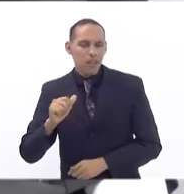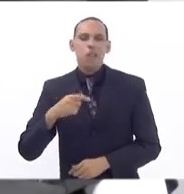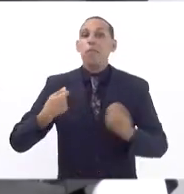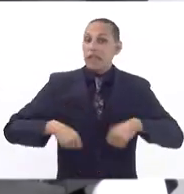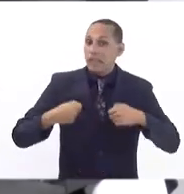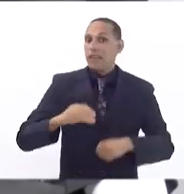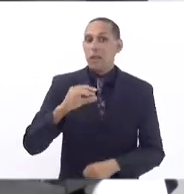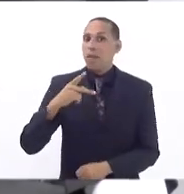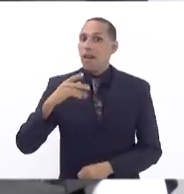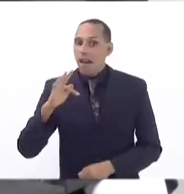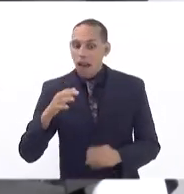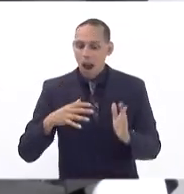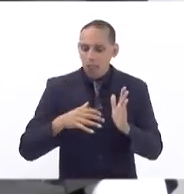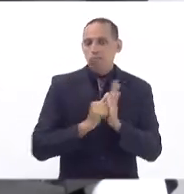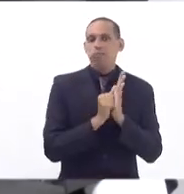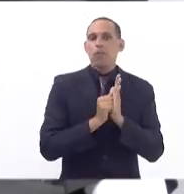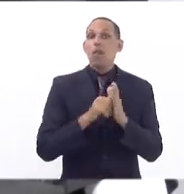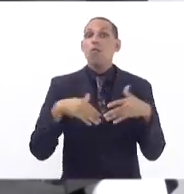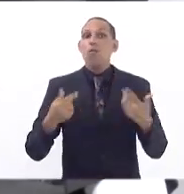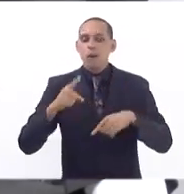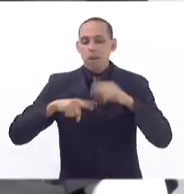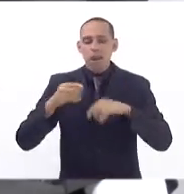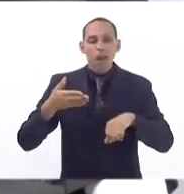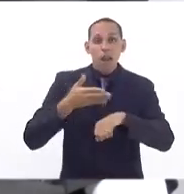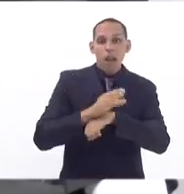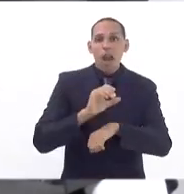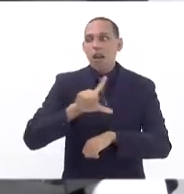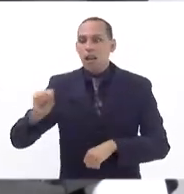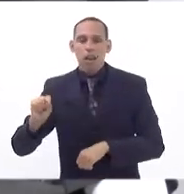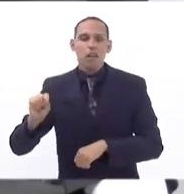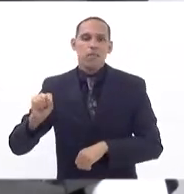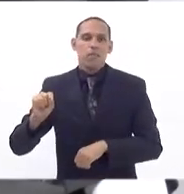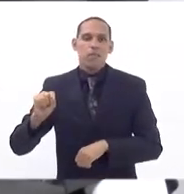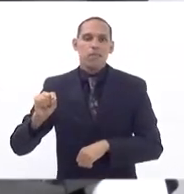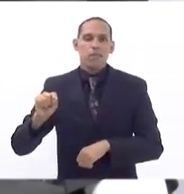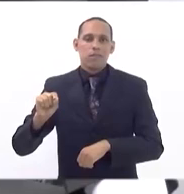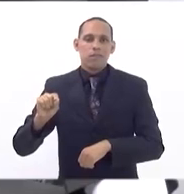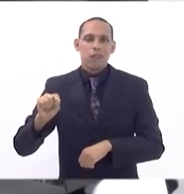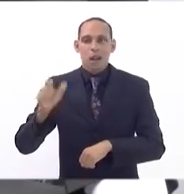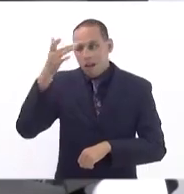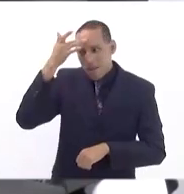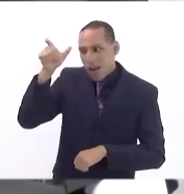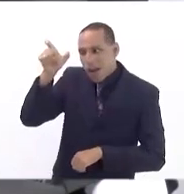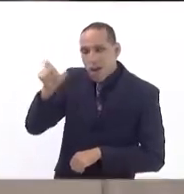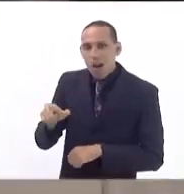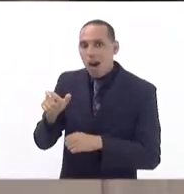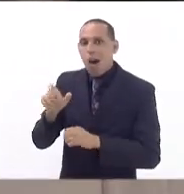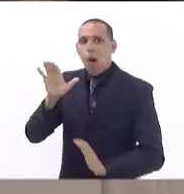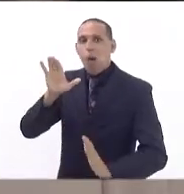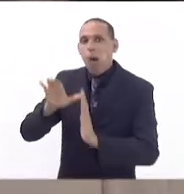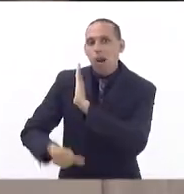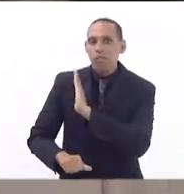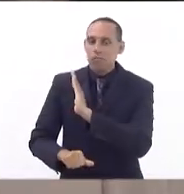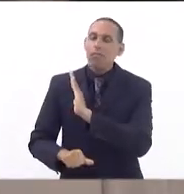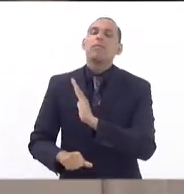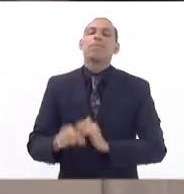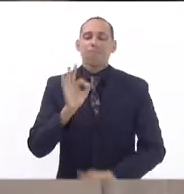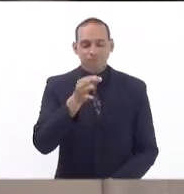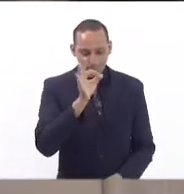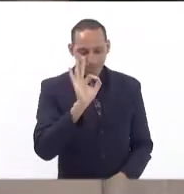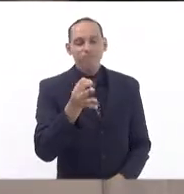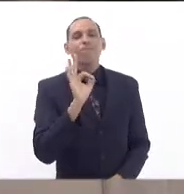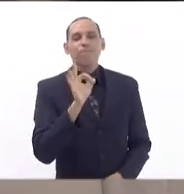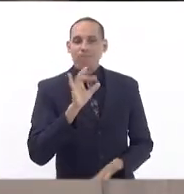ele está dirigindo quando o material entra e o Léo tá saindo para hoje tá saindo eu atravesso a dor que a minha filha sim de